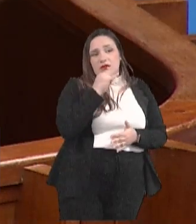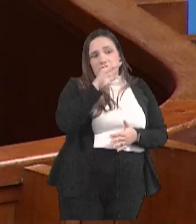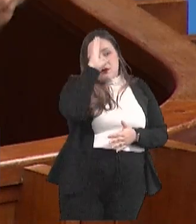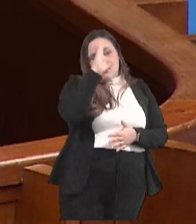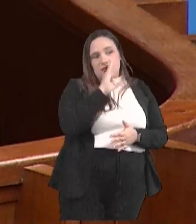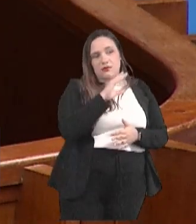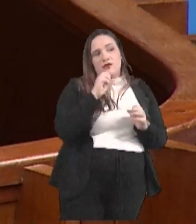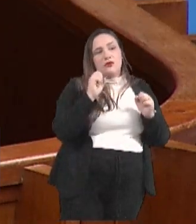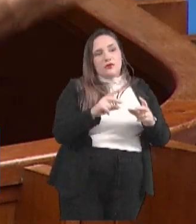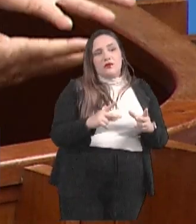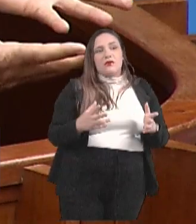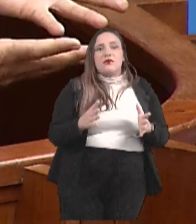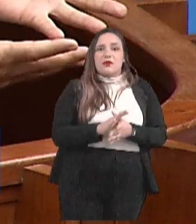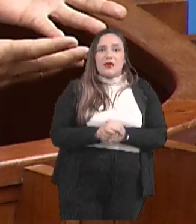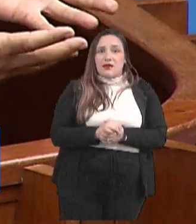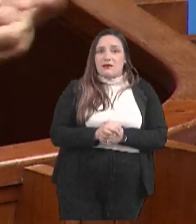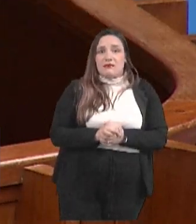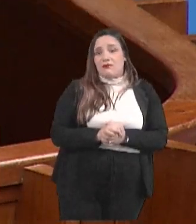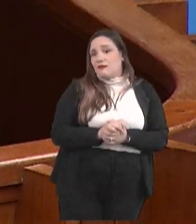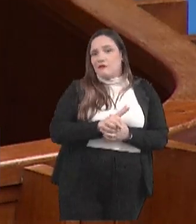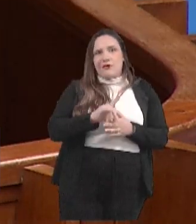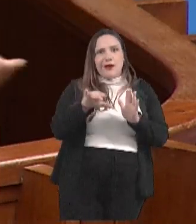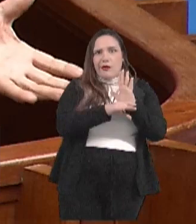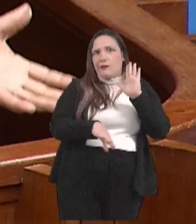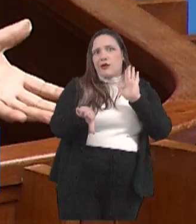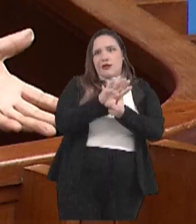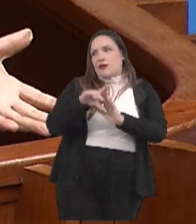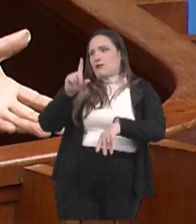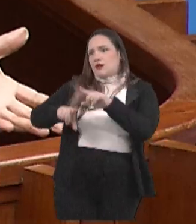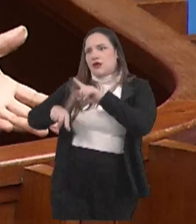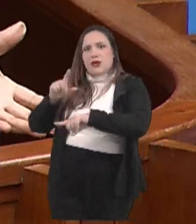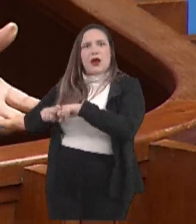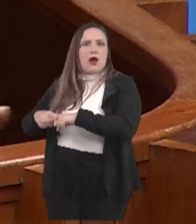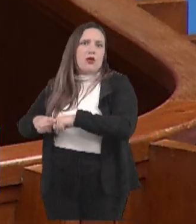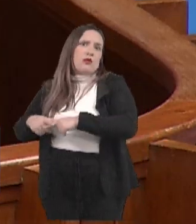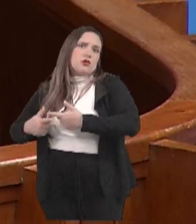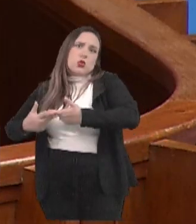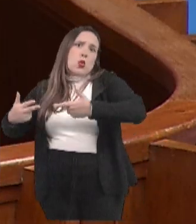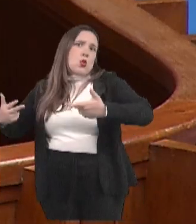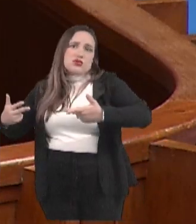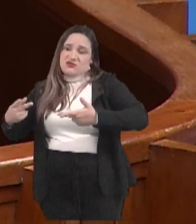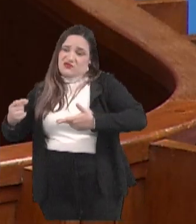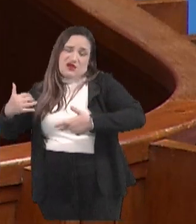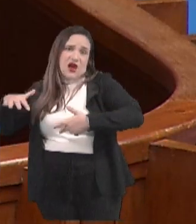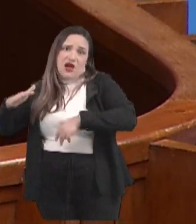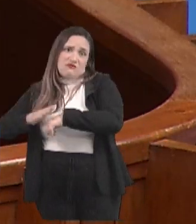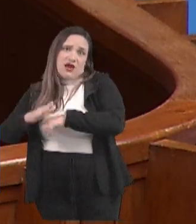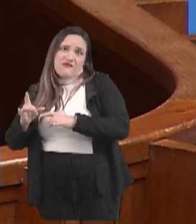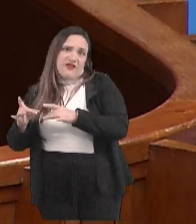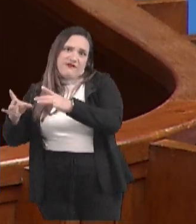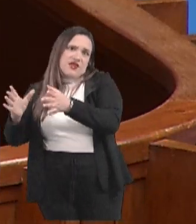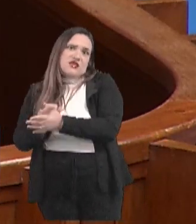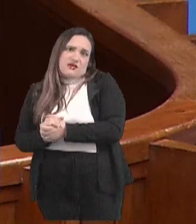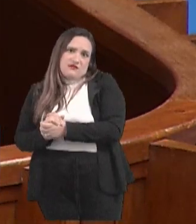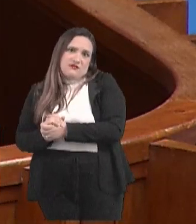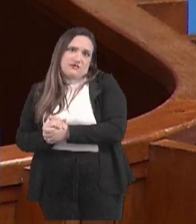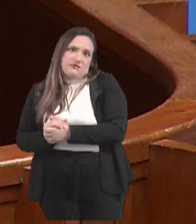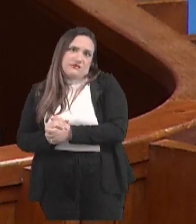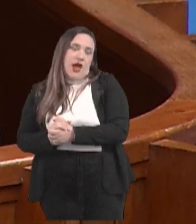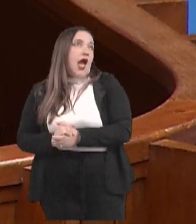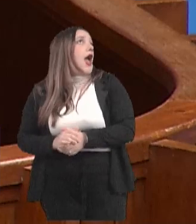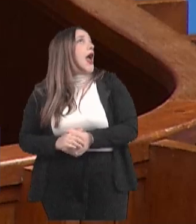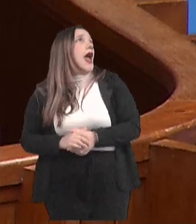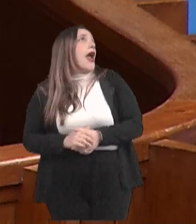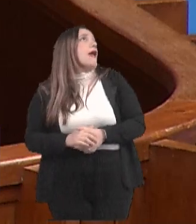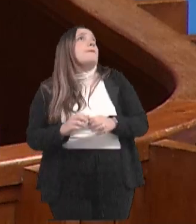a conta pagando as coisas mais caras, porque não tem outro jeito. O dinheiro, ele não cai do céu.